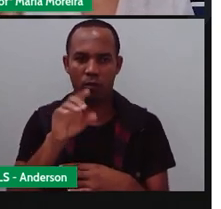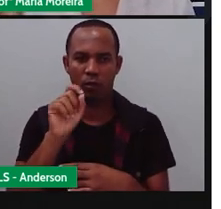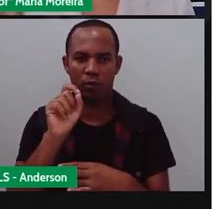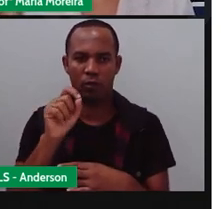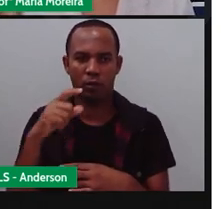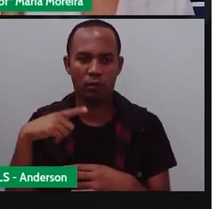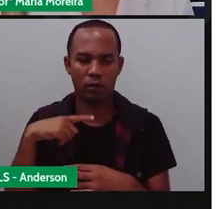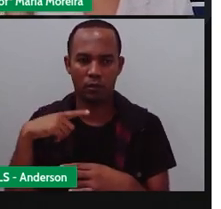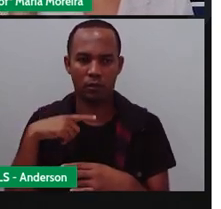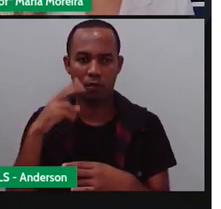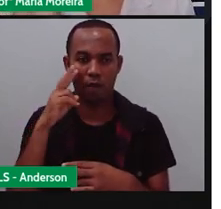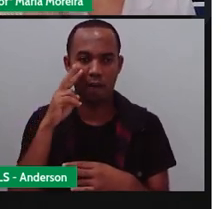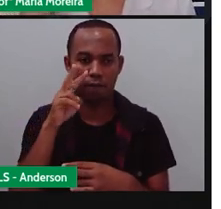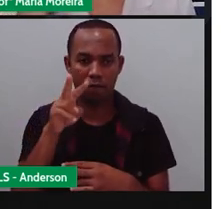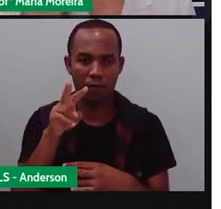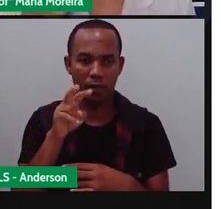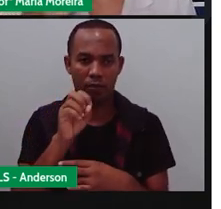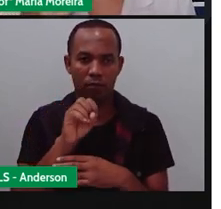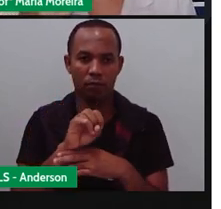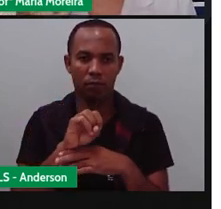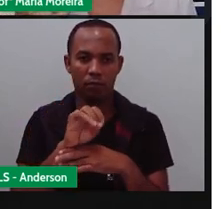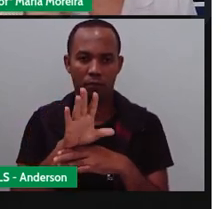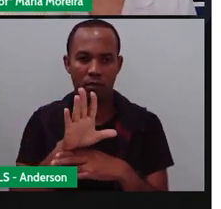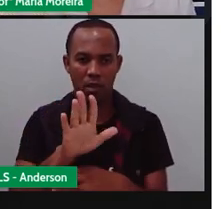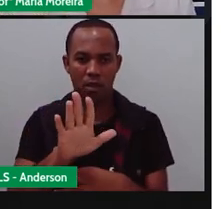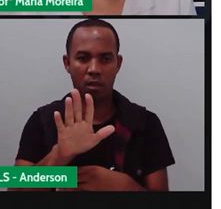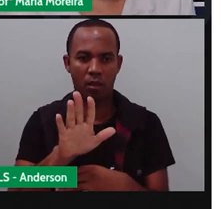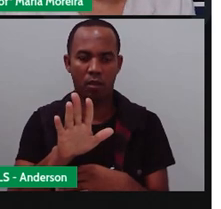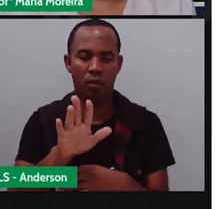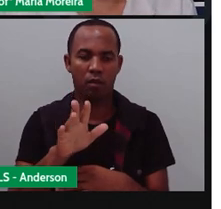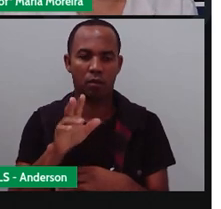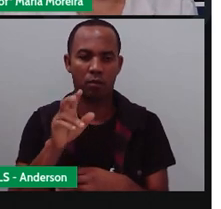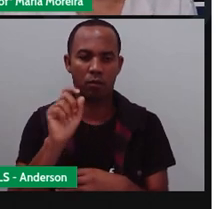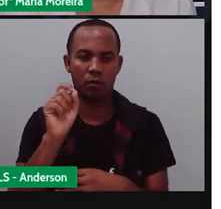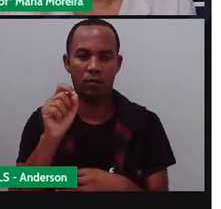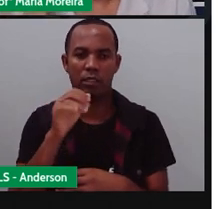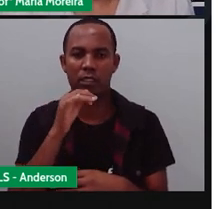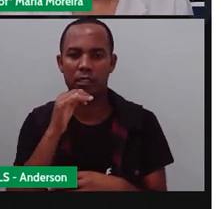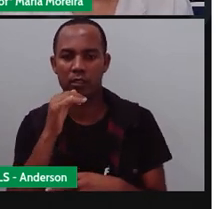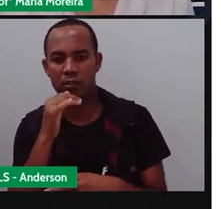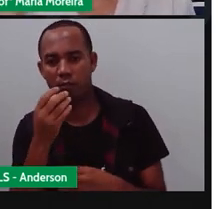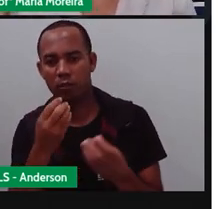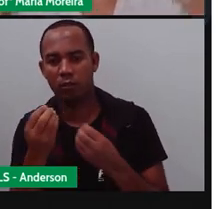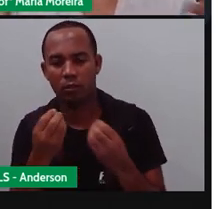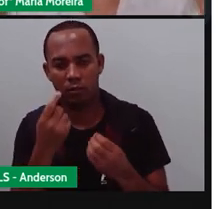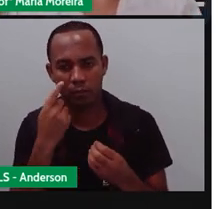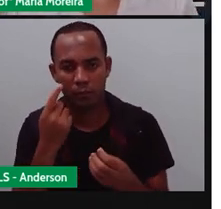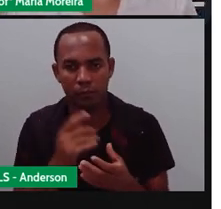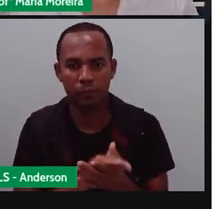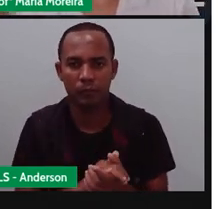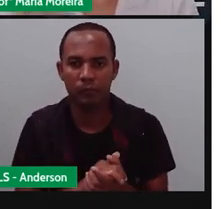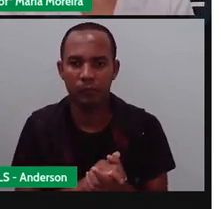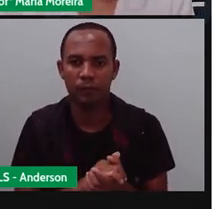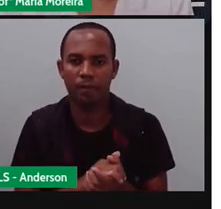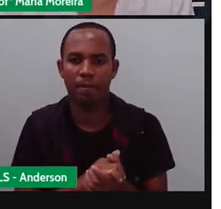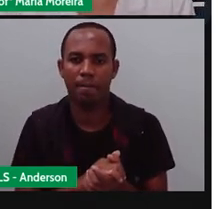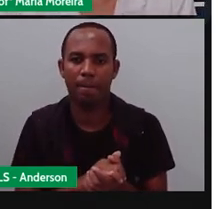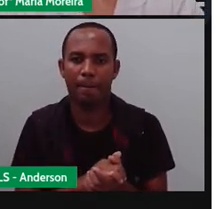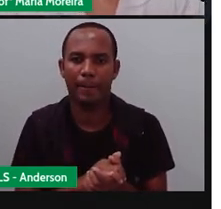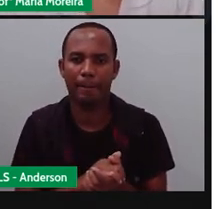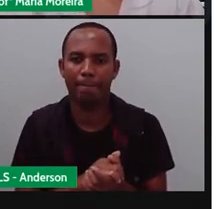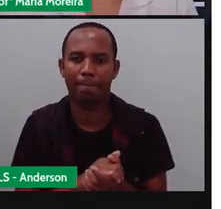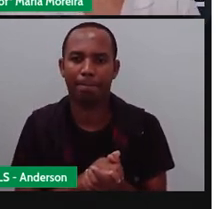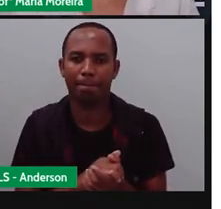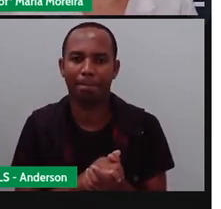então condutor que tá atrás automaticamente tinha uma linguagem não-verbal que a aula de ciências humanas eu vou falar que agora sobre